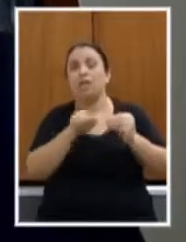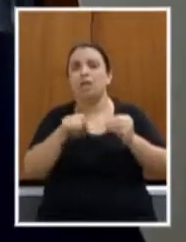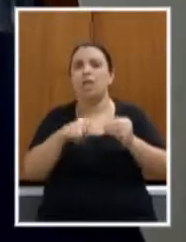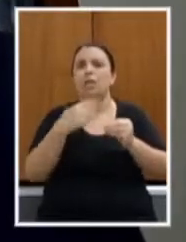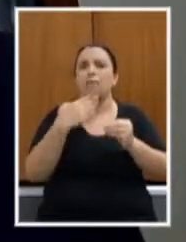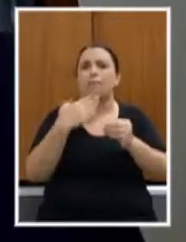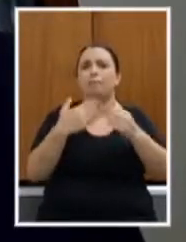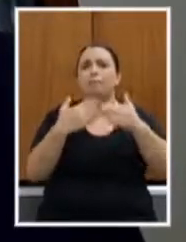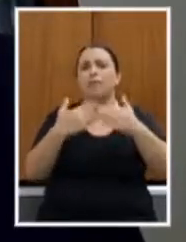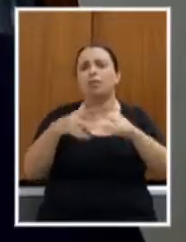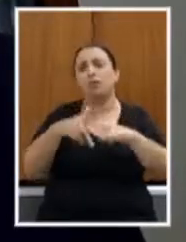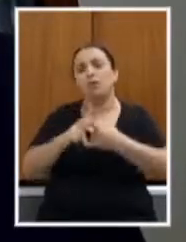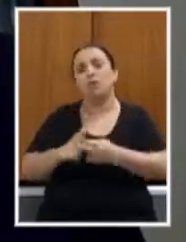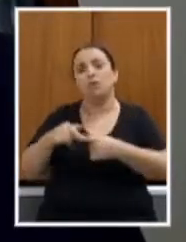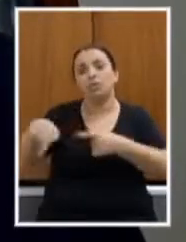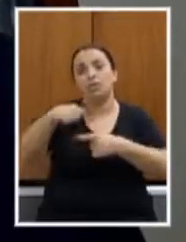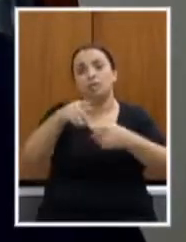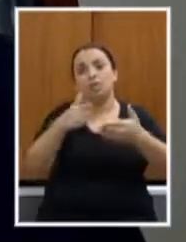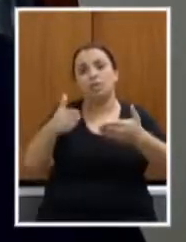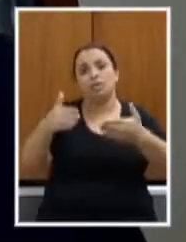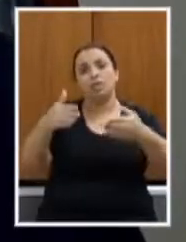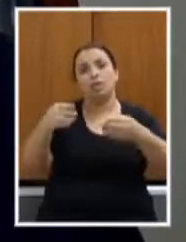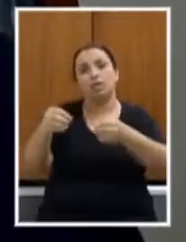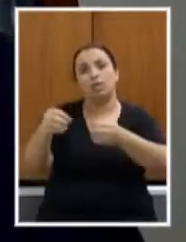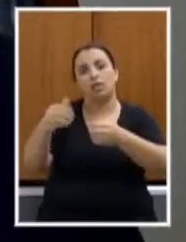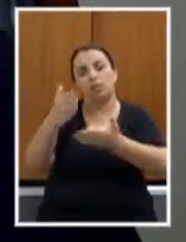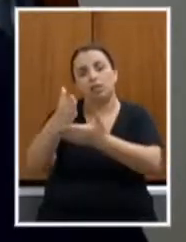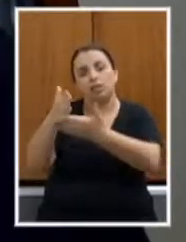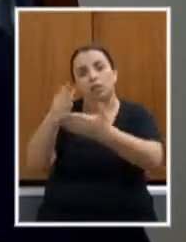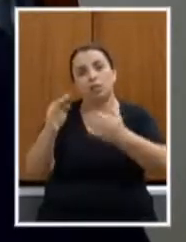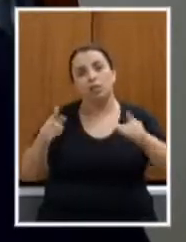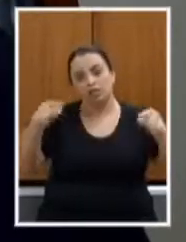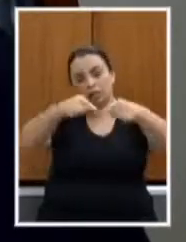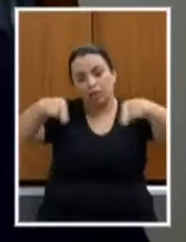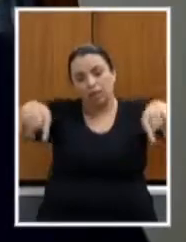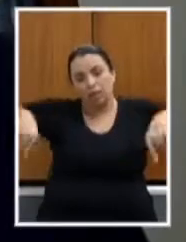dessas delimitações, projeto do qual tive a honra de ter participado dos